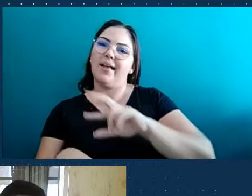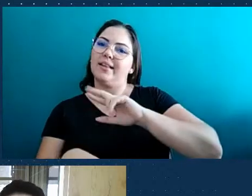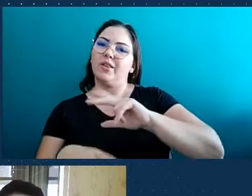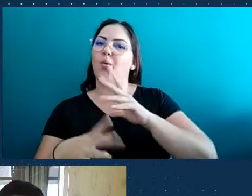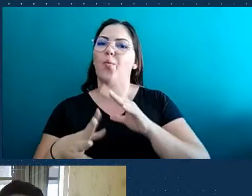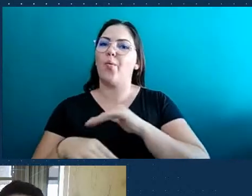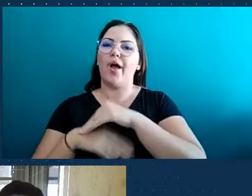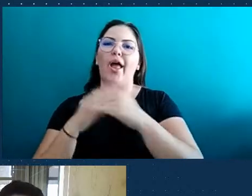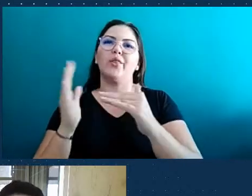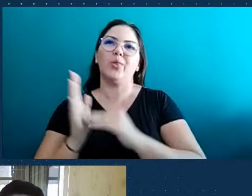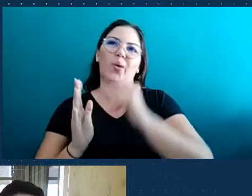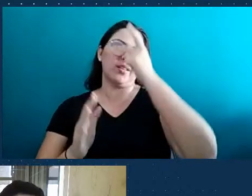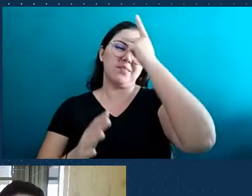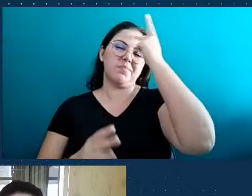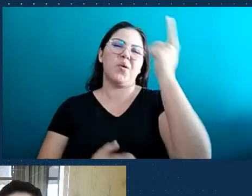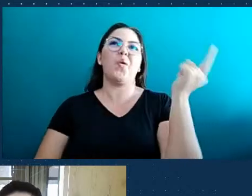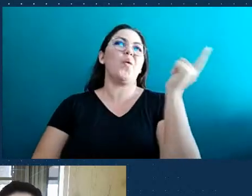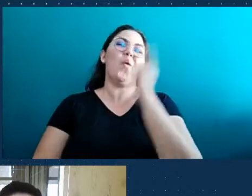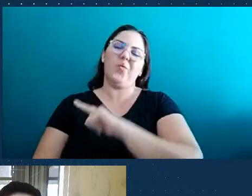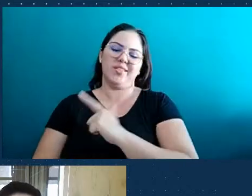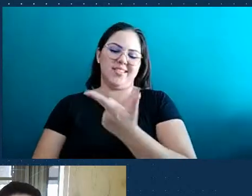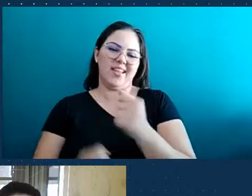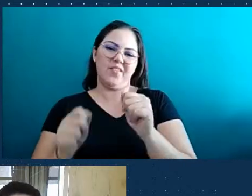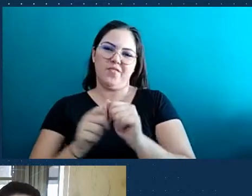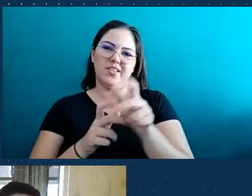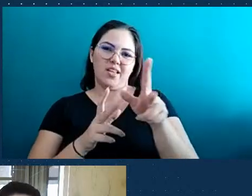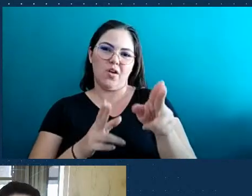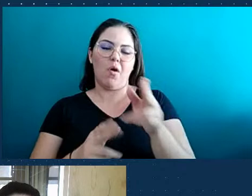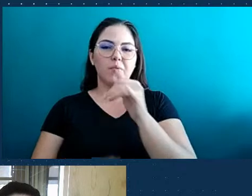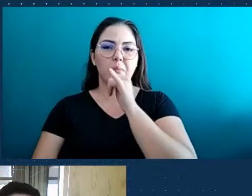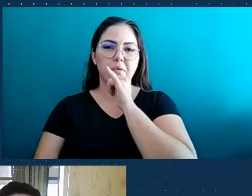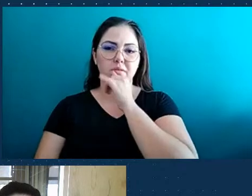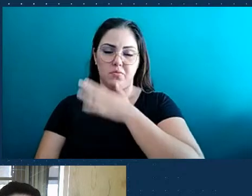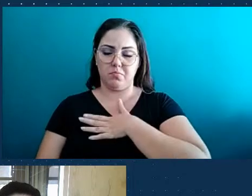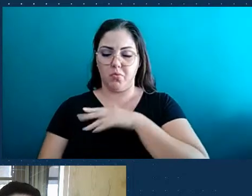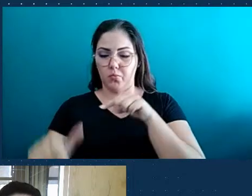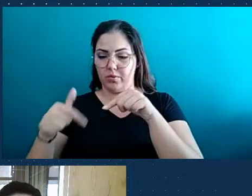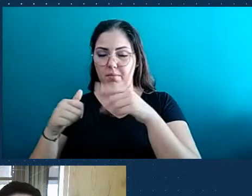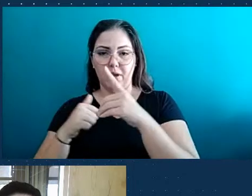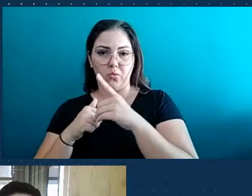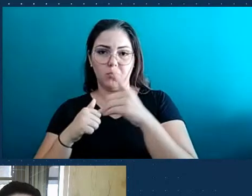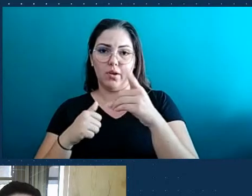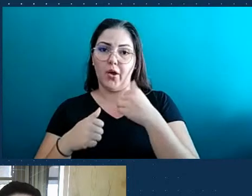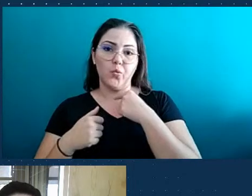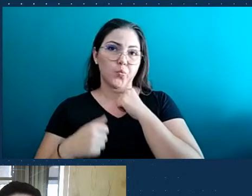Eu mesmo, na minha tese, não consegui fazer isso, mas eu tive aí